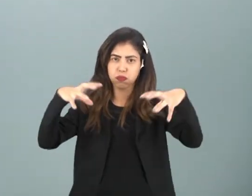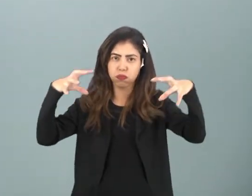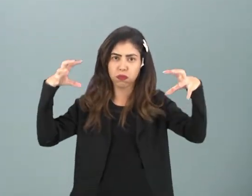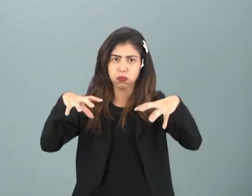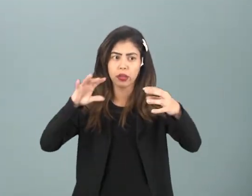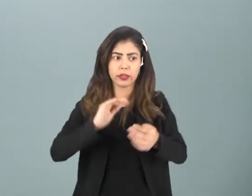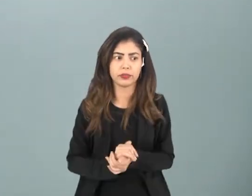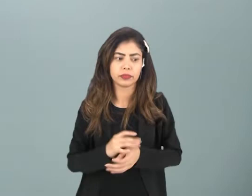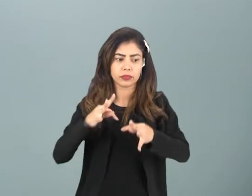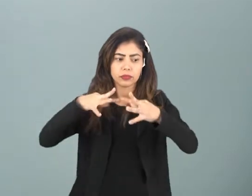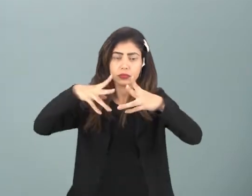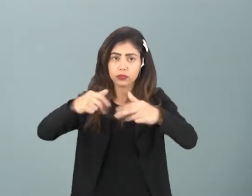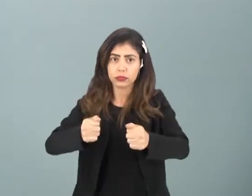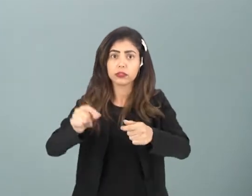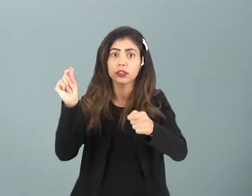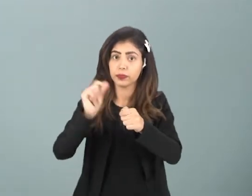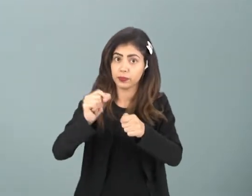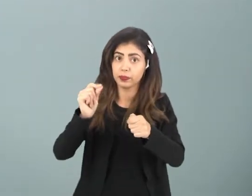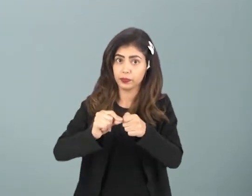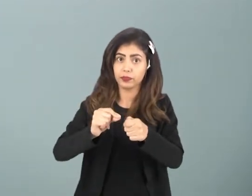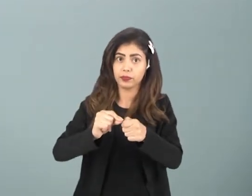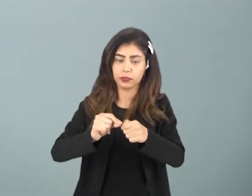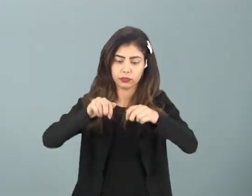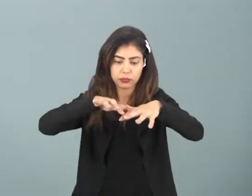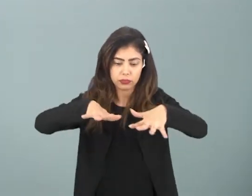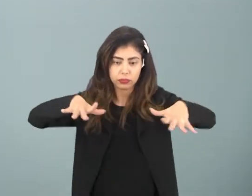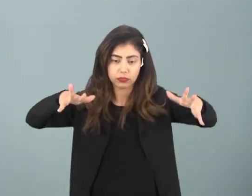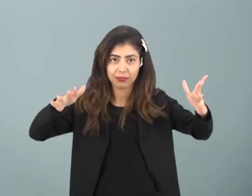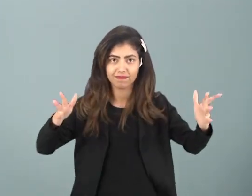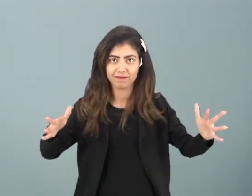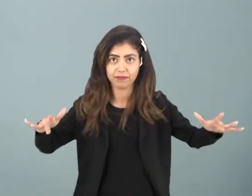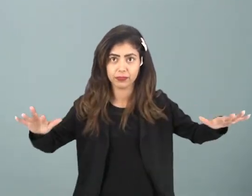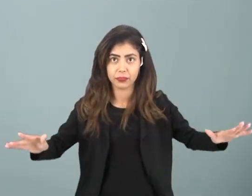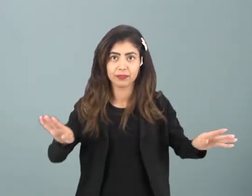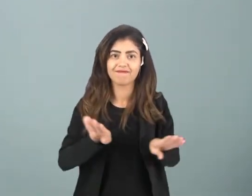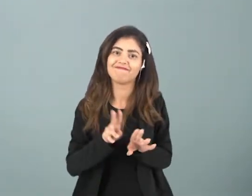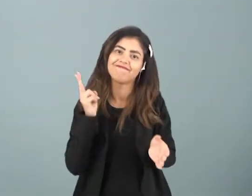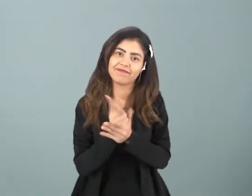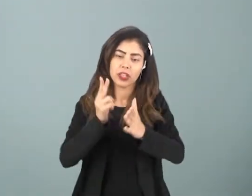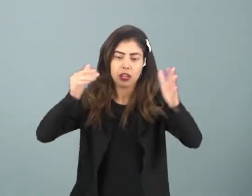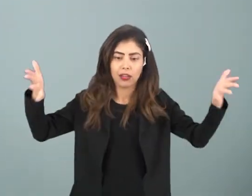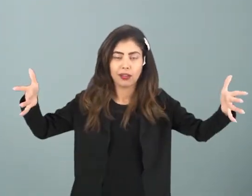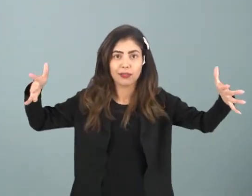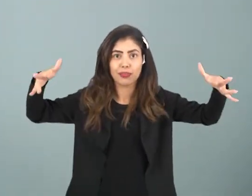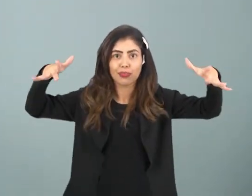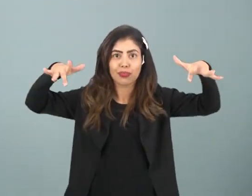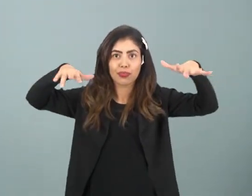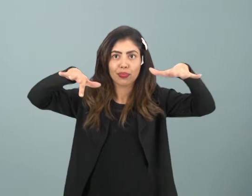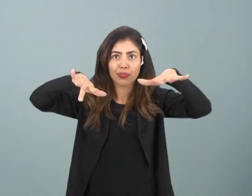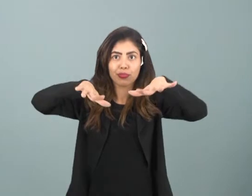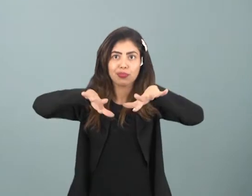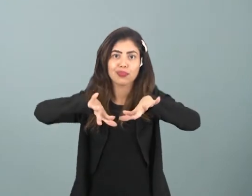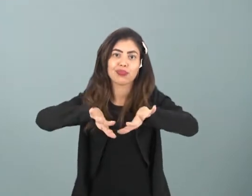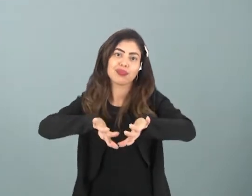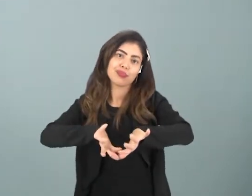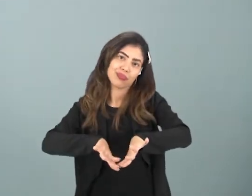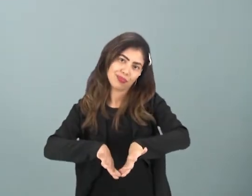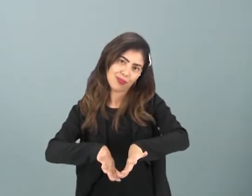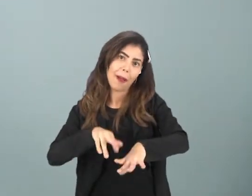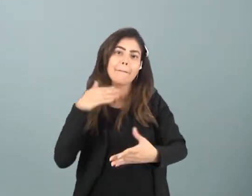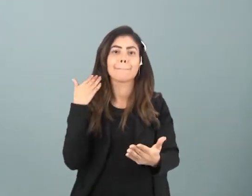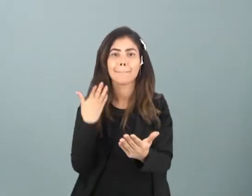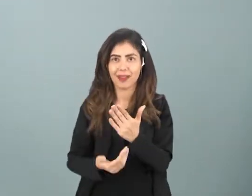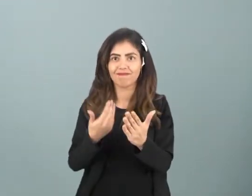sol, tudo isso vai fazendo com que essas camadas superficiais sejam desgastas pela erosão e perdendo então o poder